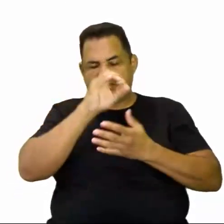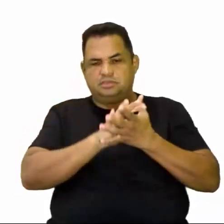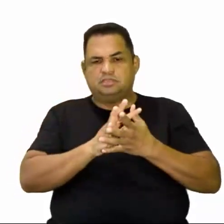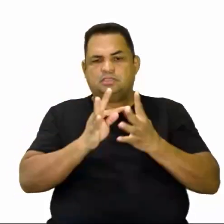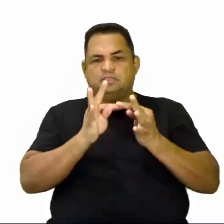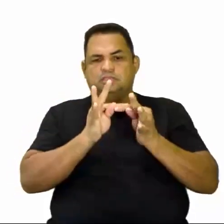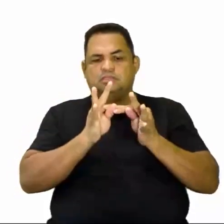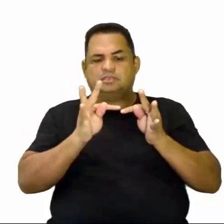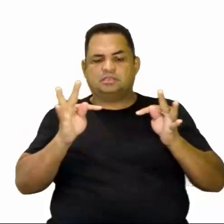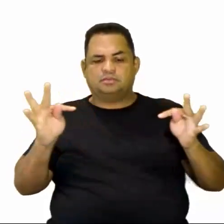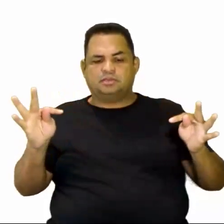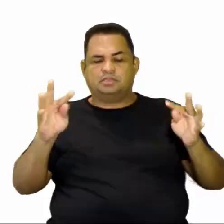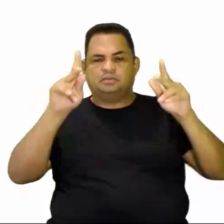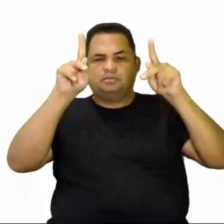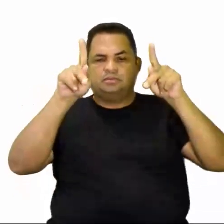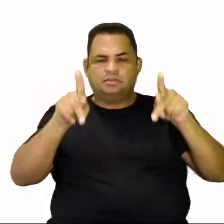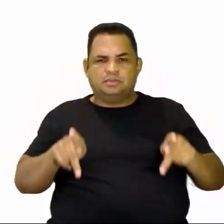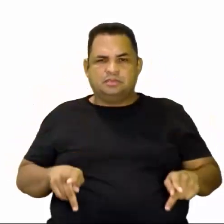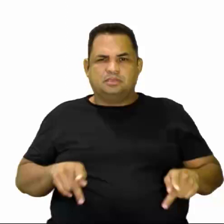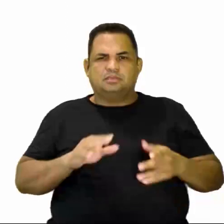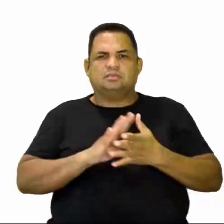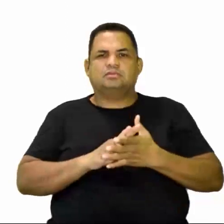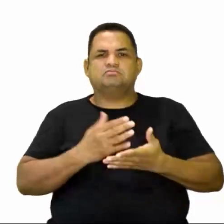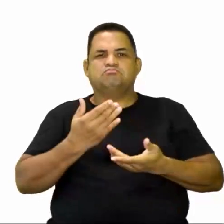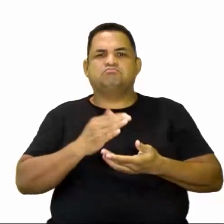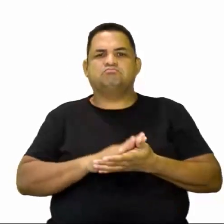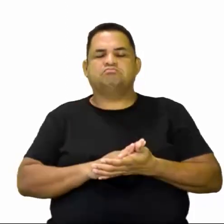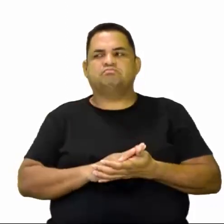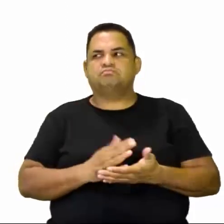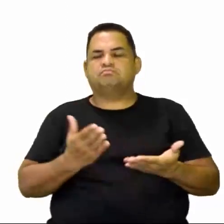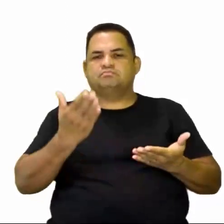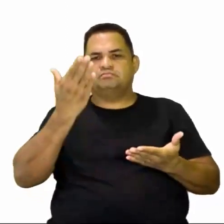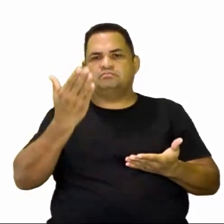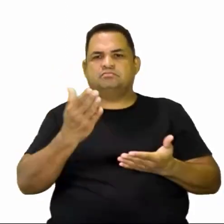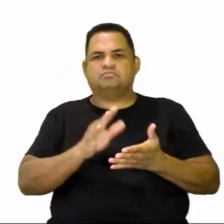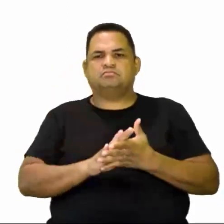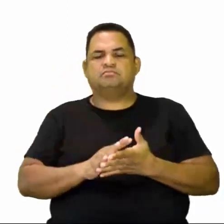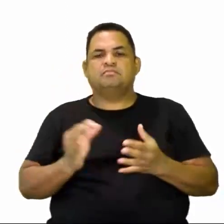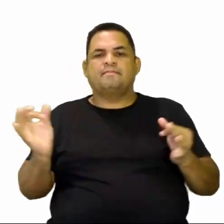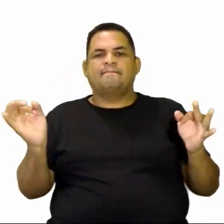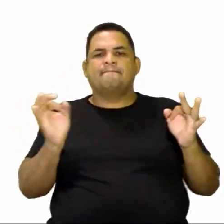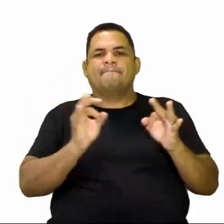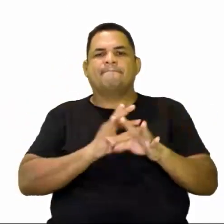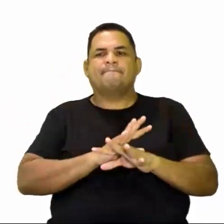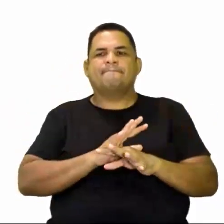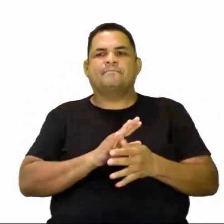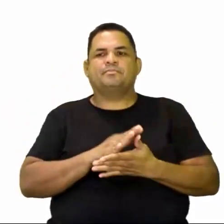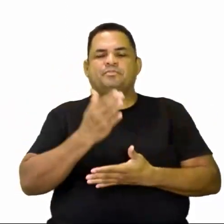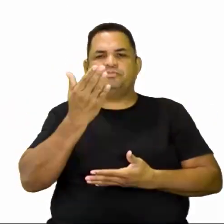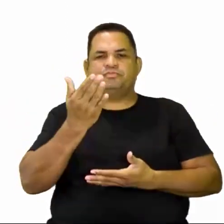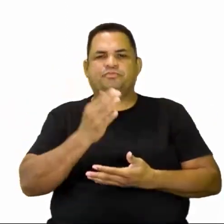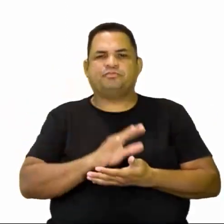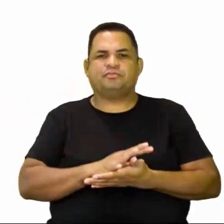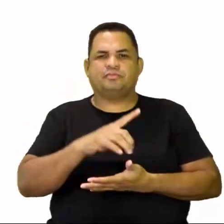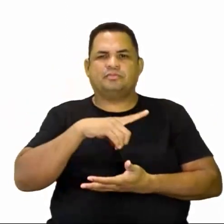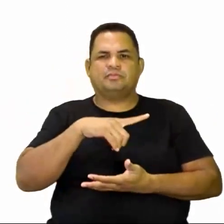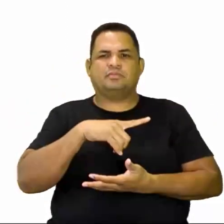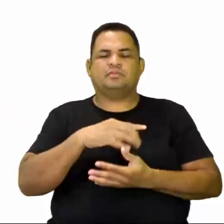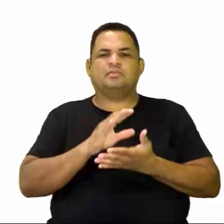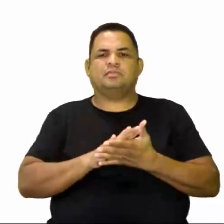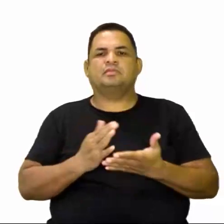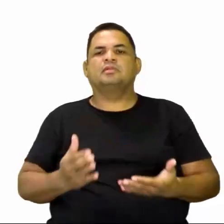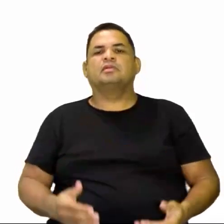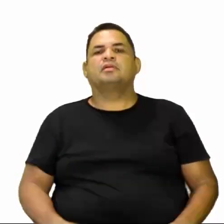os metais, os ametais, os não metais, enfim. Portanto, aqui nós temos o